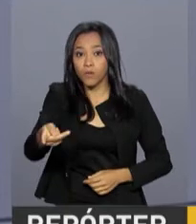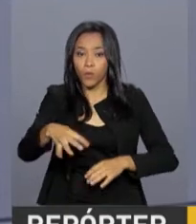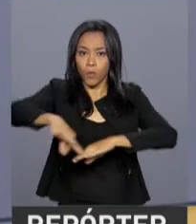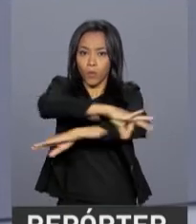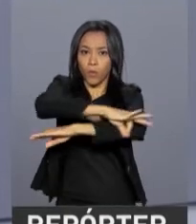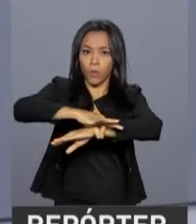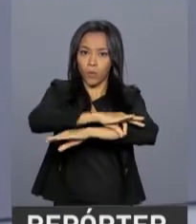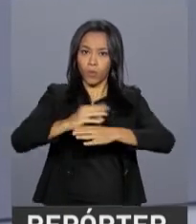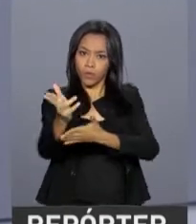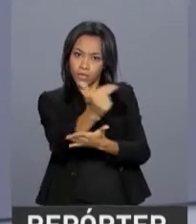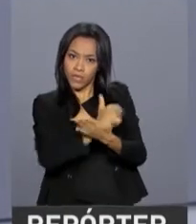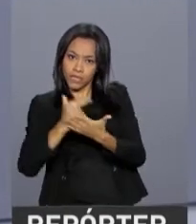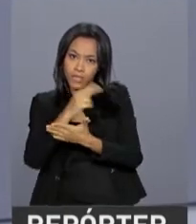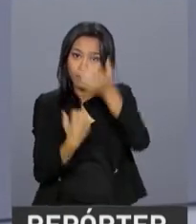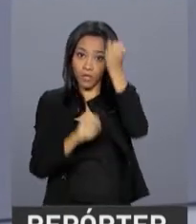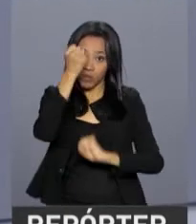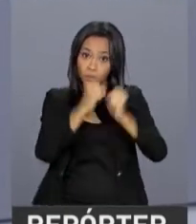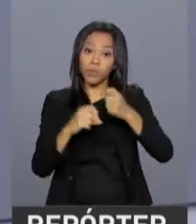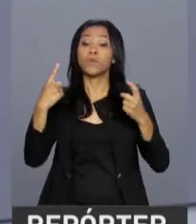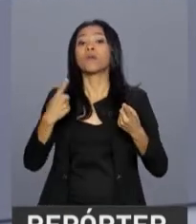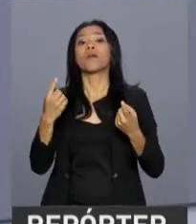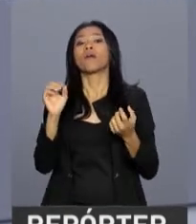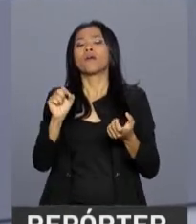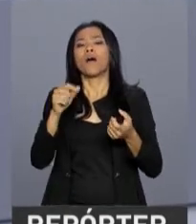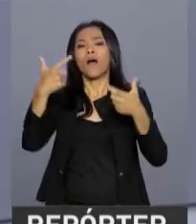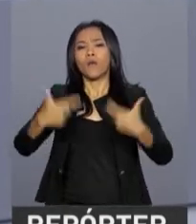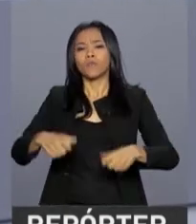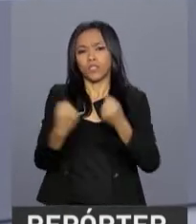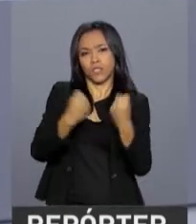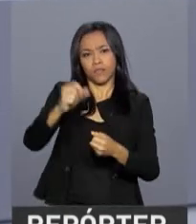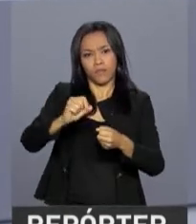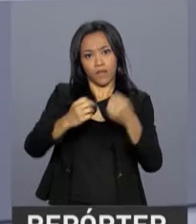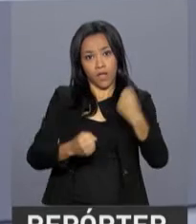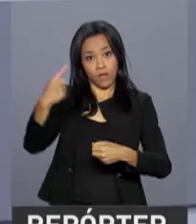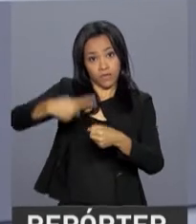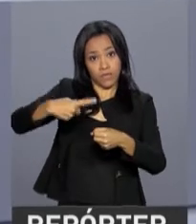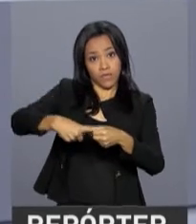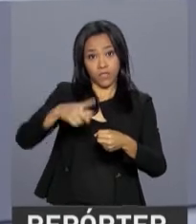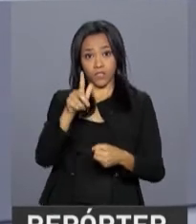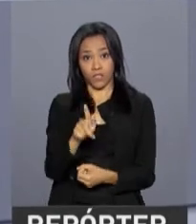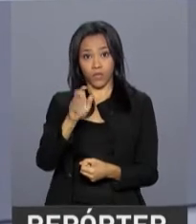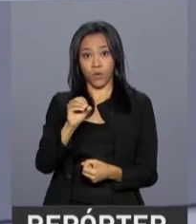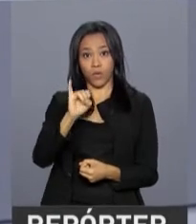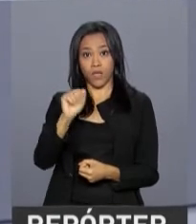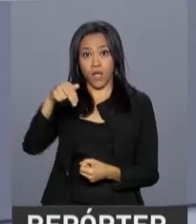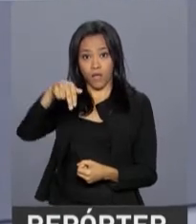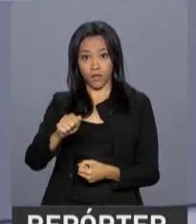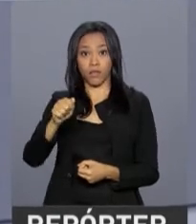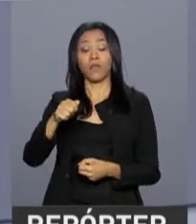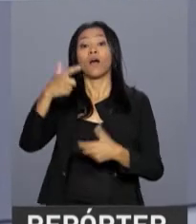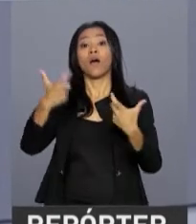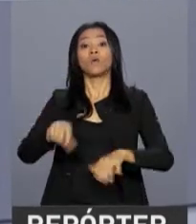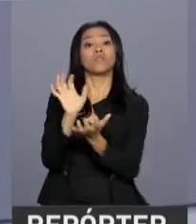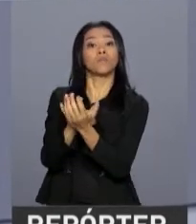de uma montadora de automóveis que fica em Goiânia, no estado de Pernambuco. Temer falou sobre a importância do setor automotivo na criação